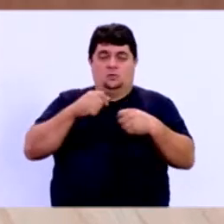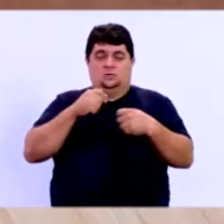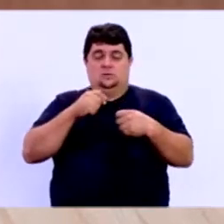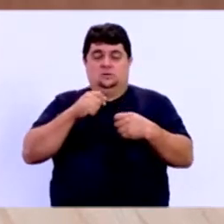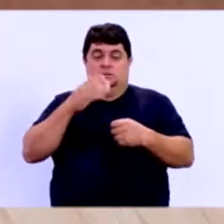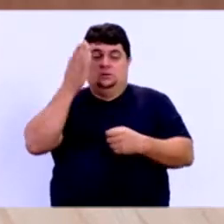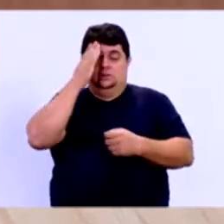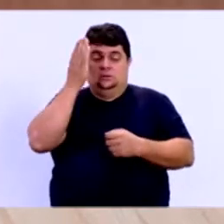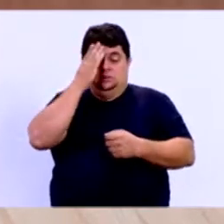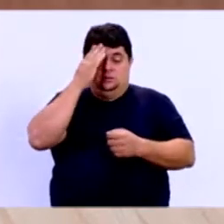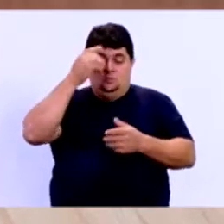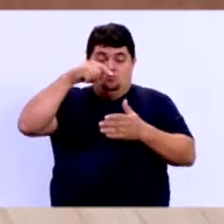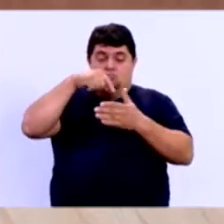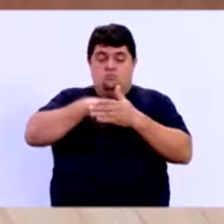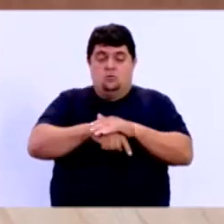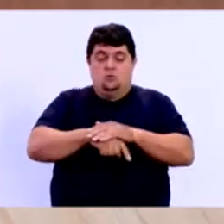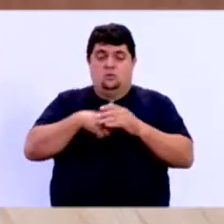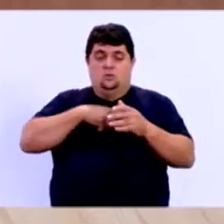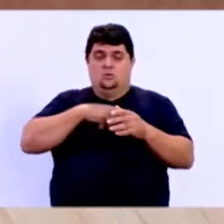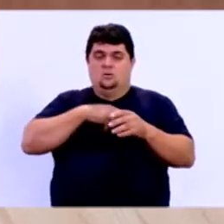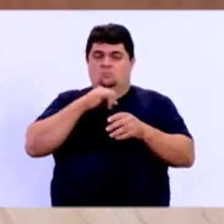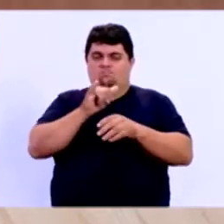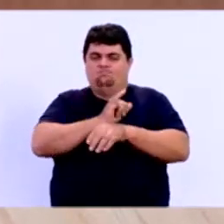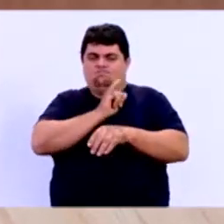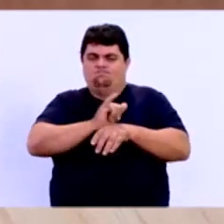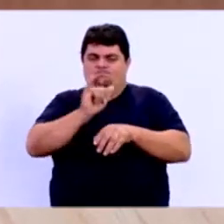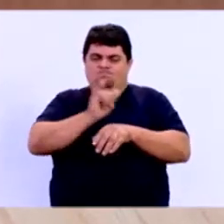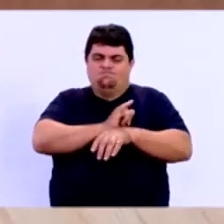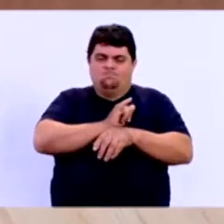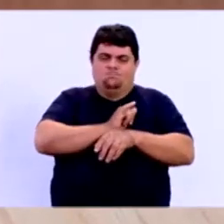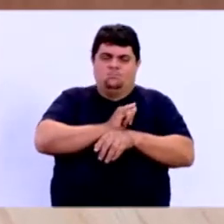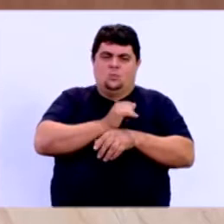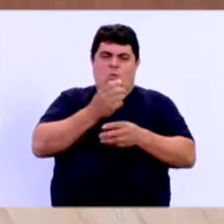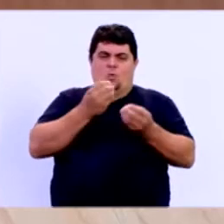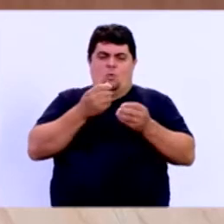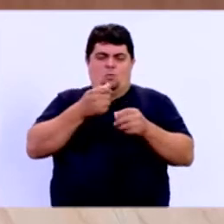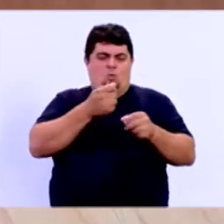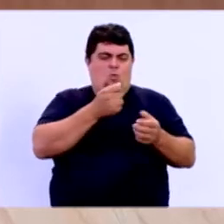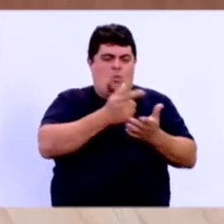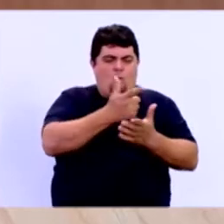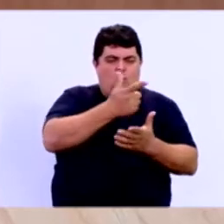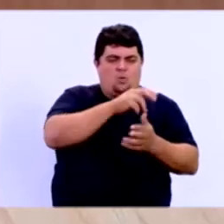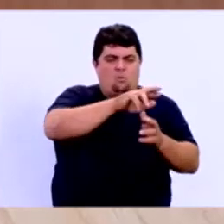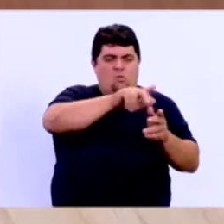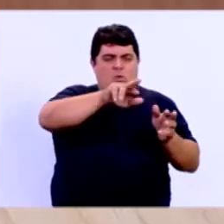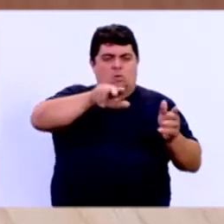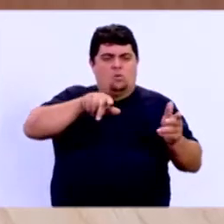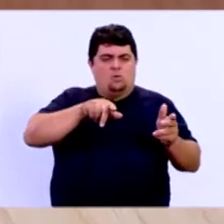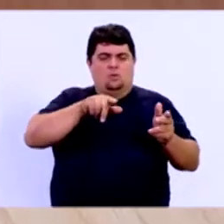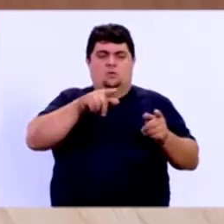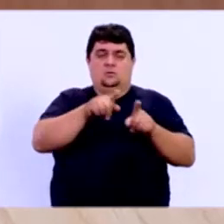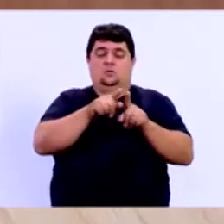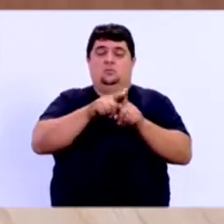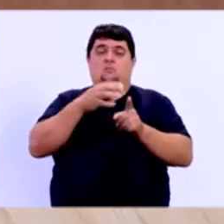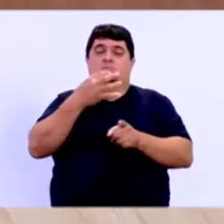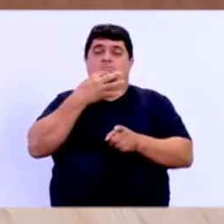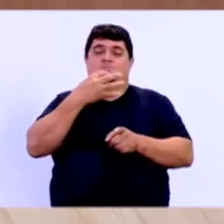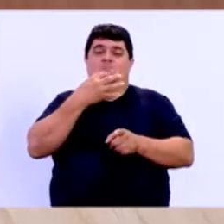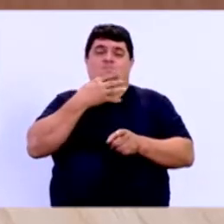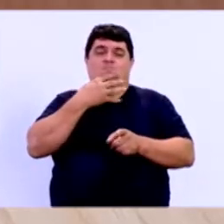focada e ter ações estratégicas de aquisição de produtos e também assim de conhecer